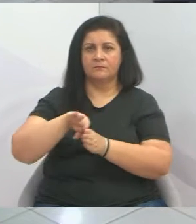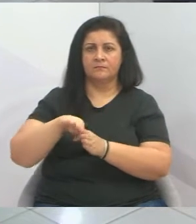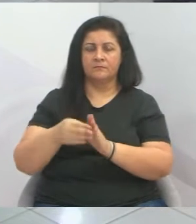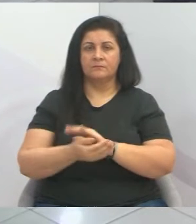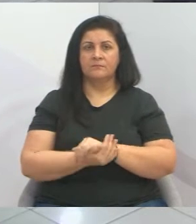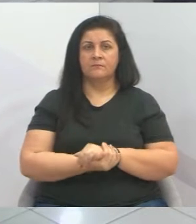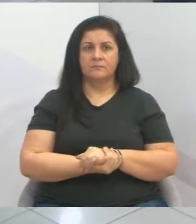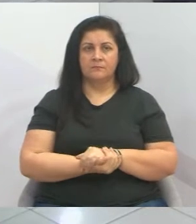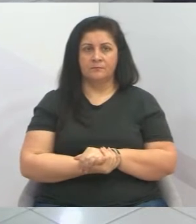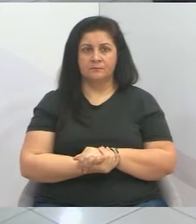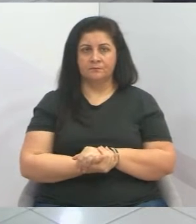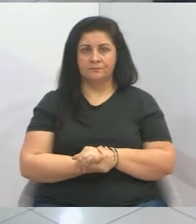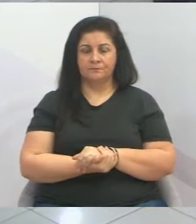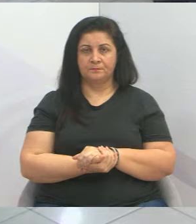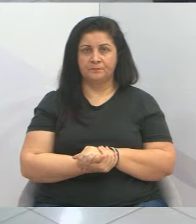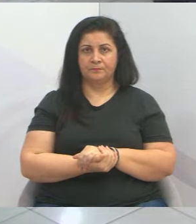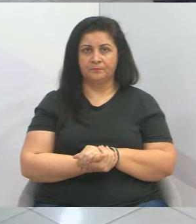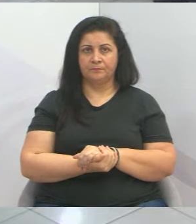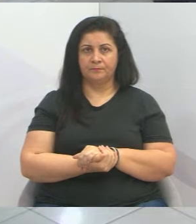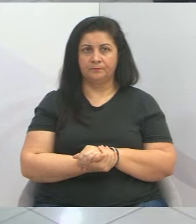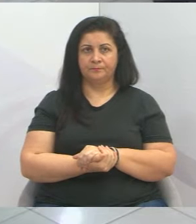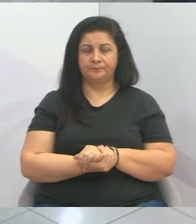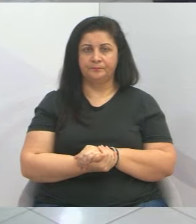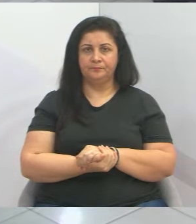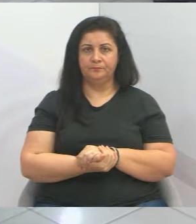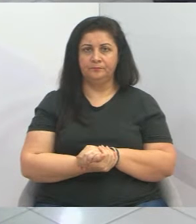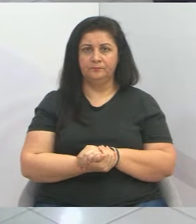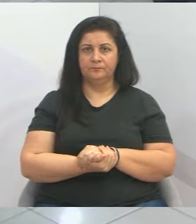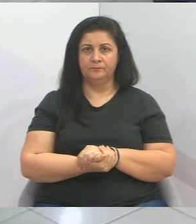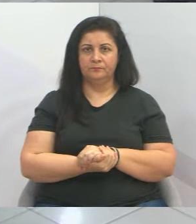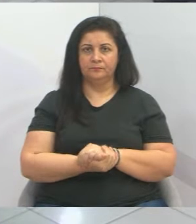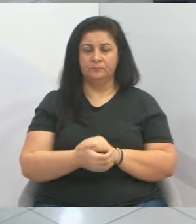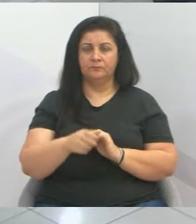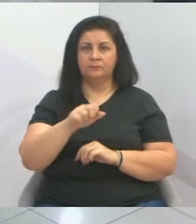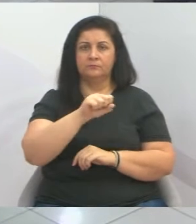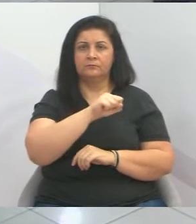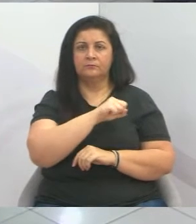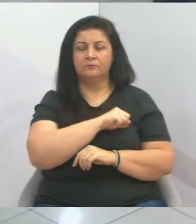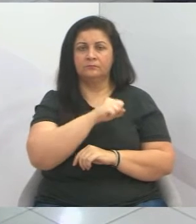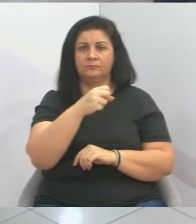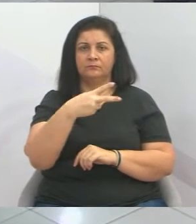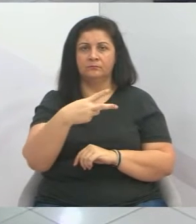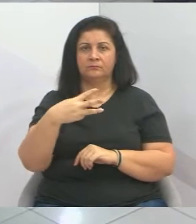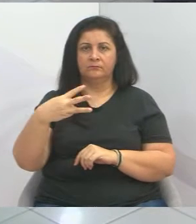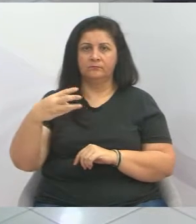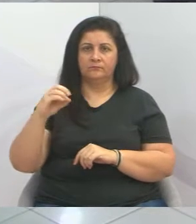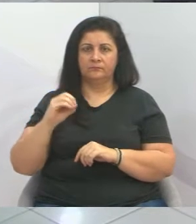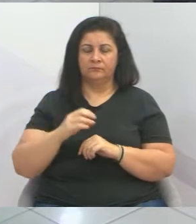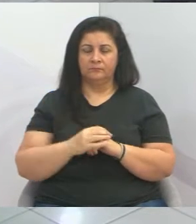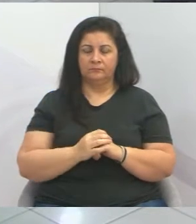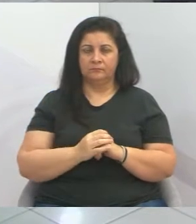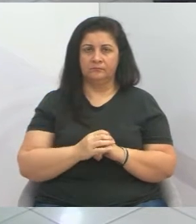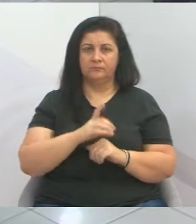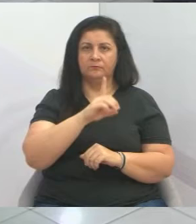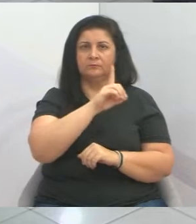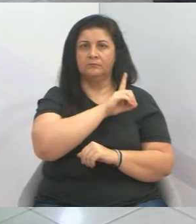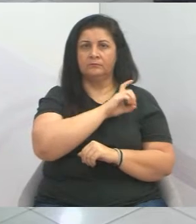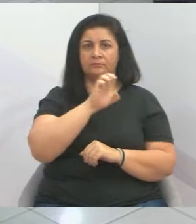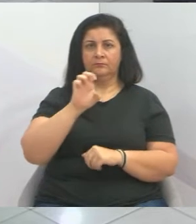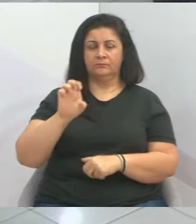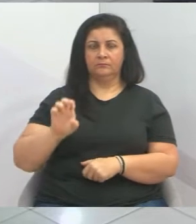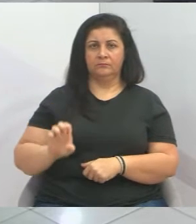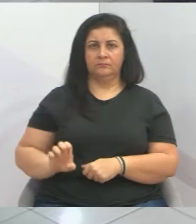requerimento o requerimento de número 230 ao deputado estadual